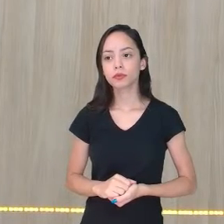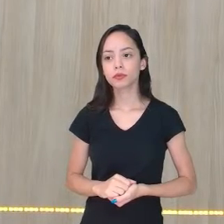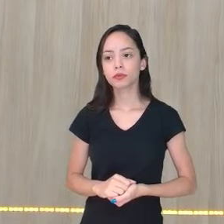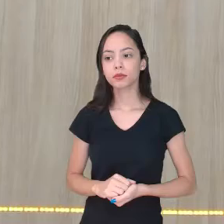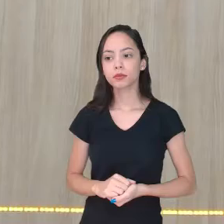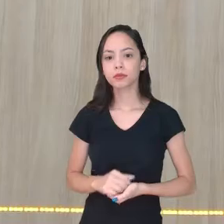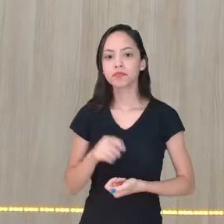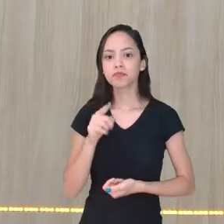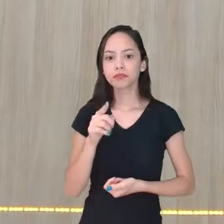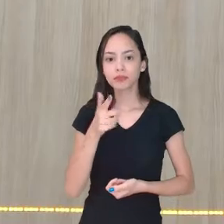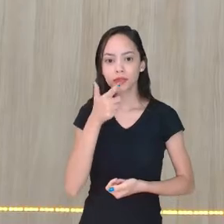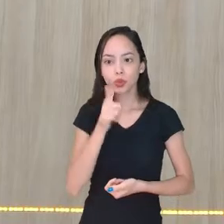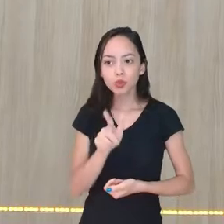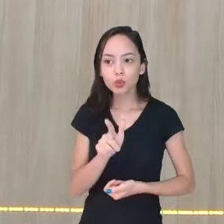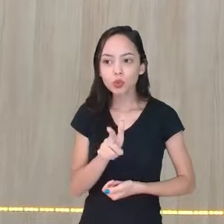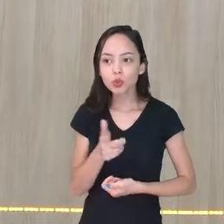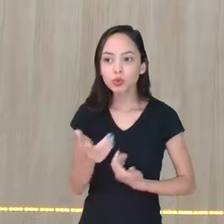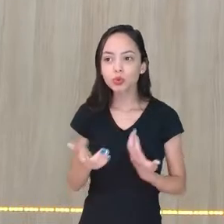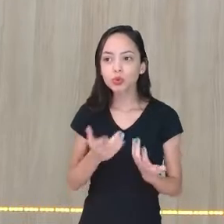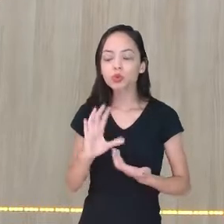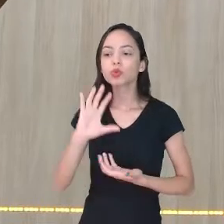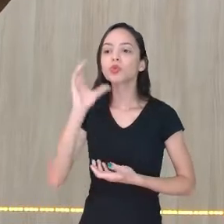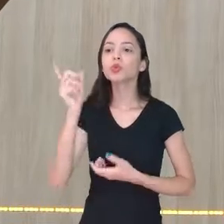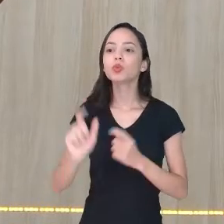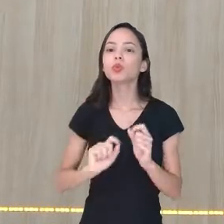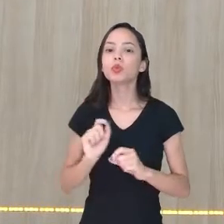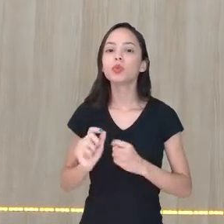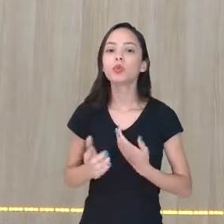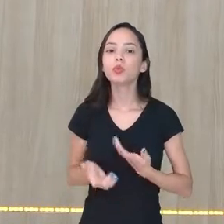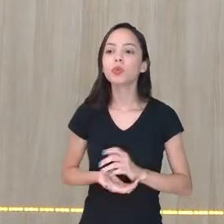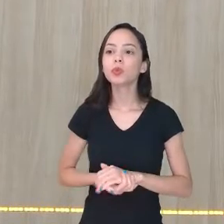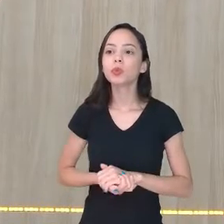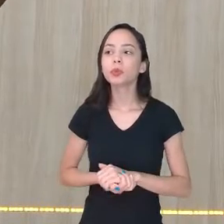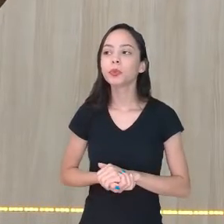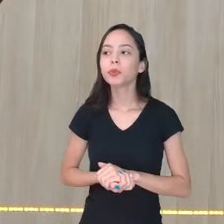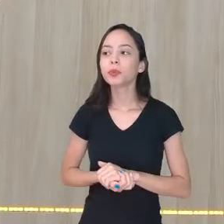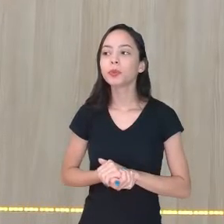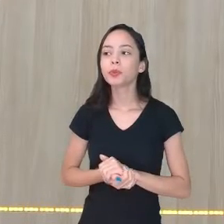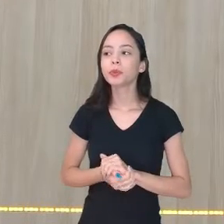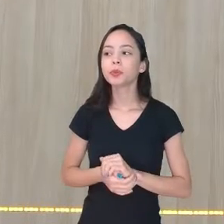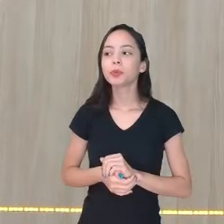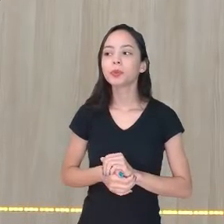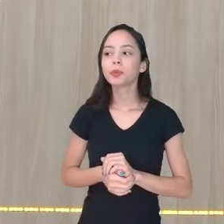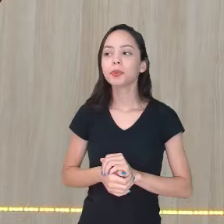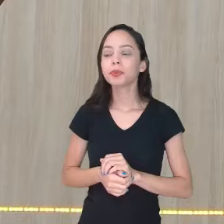E aí, Cleitinho? Foi que houve aí, Cleitinho? Vamos ter que voltar.